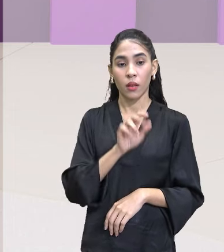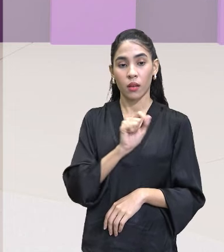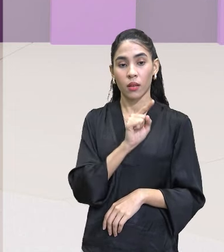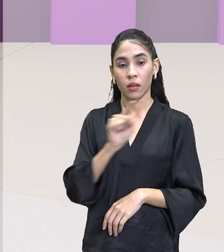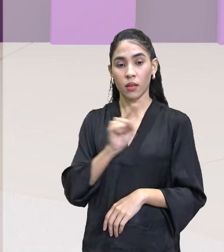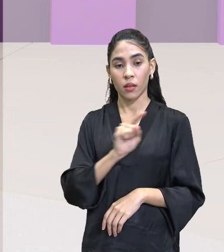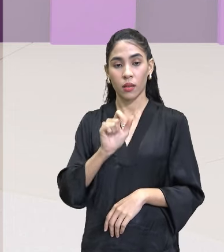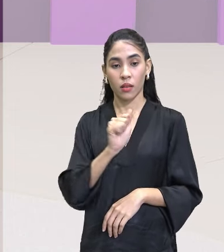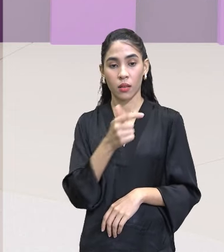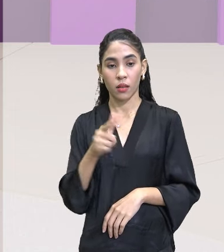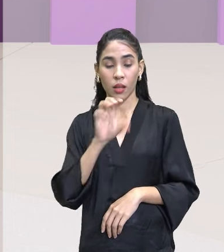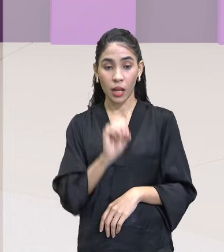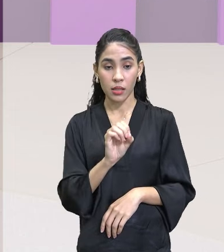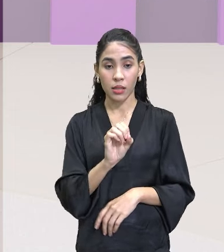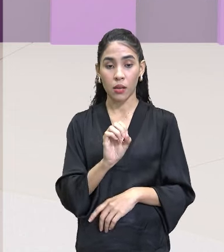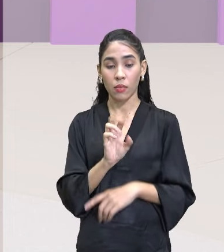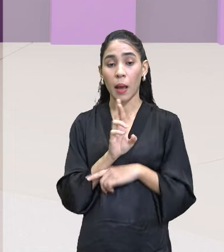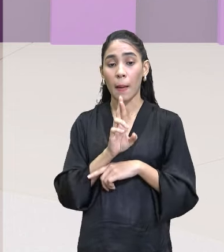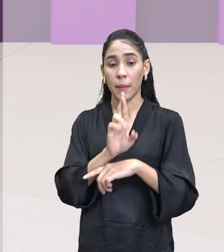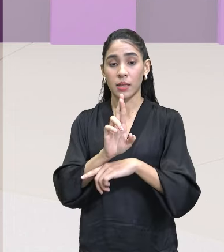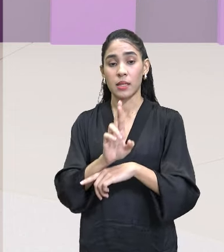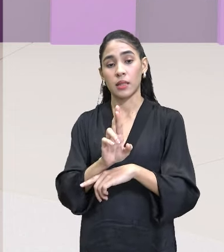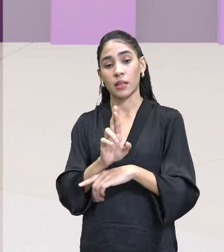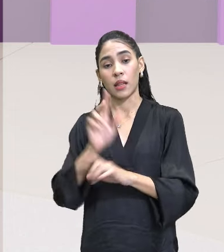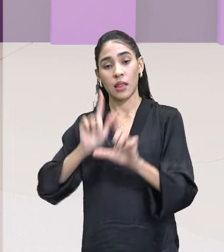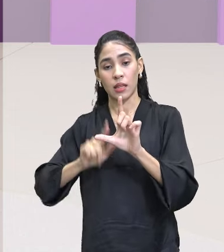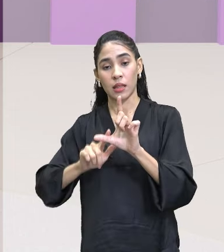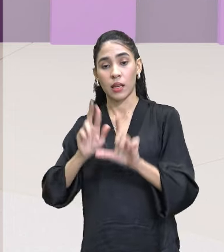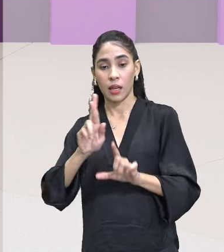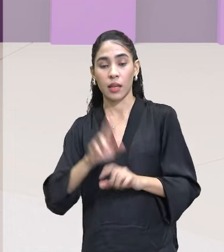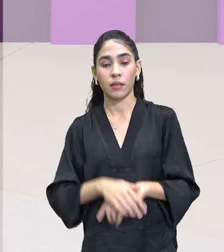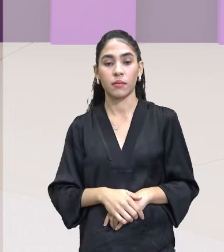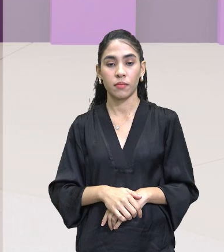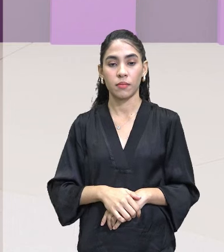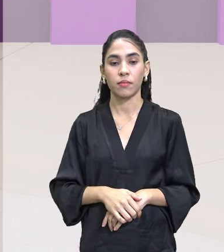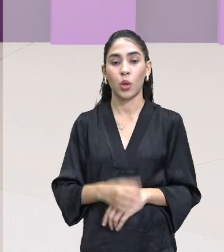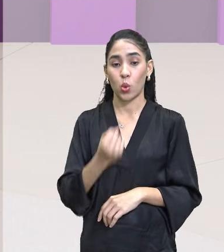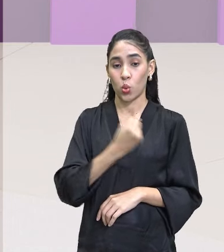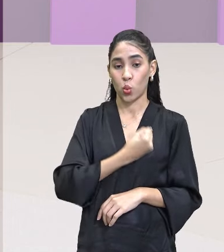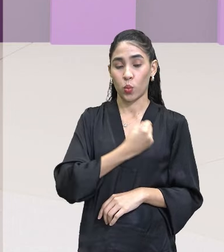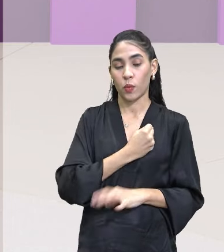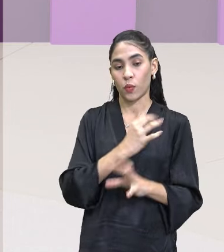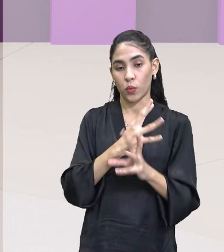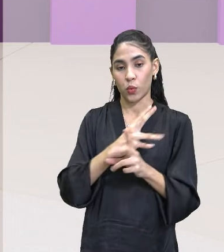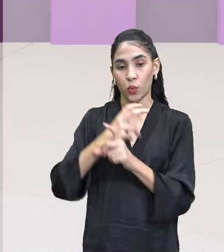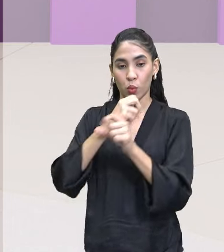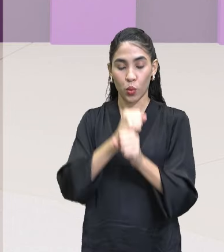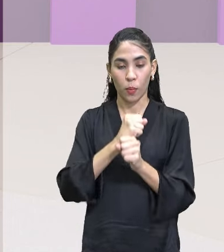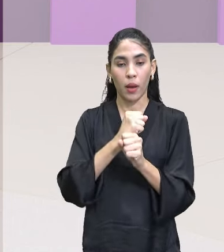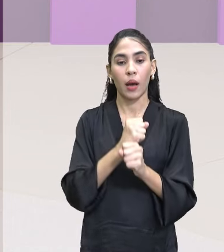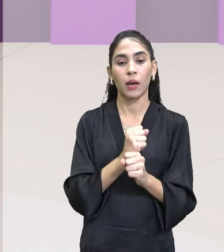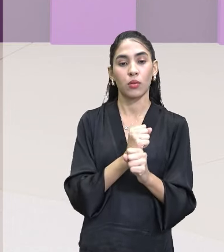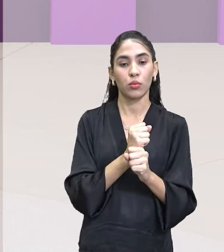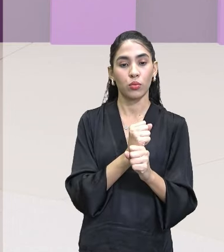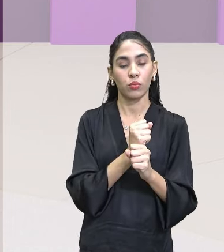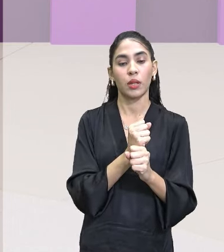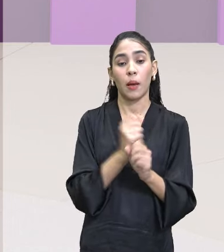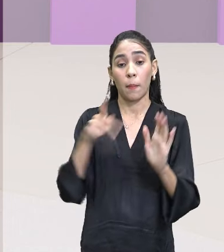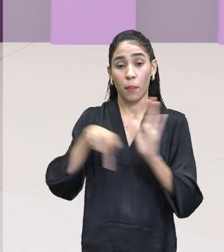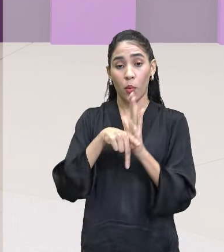indicado pela letra R, como eu falei, que é o termo que é somado a cada um, tá, dos elementos dessa